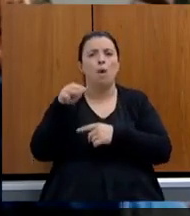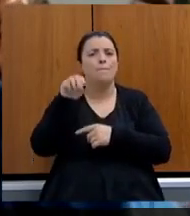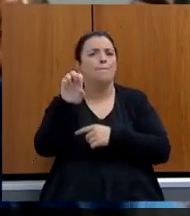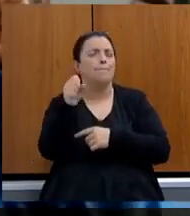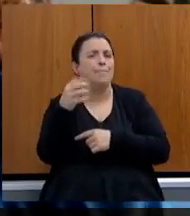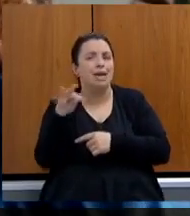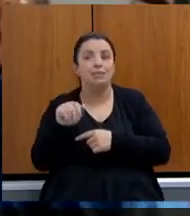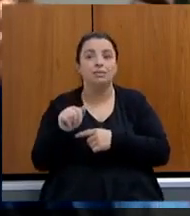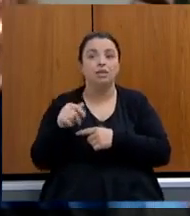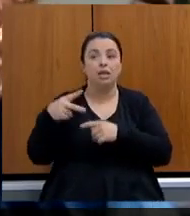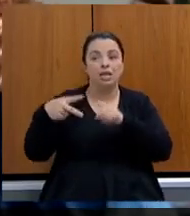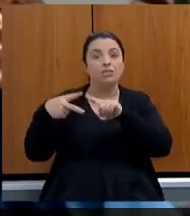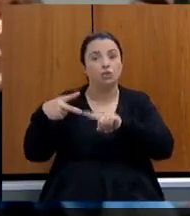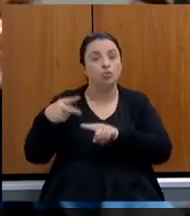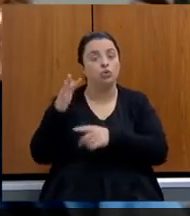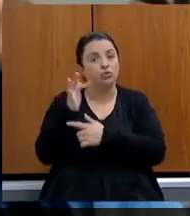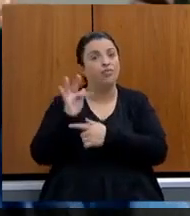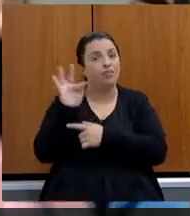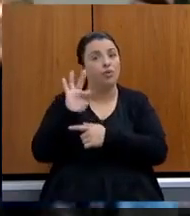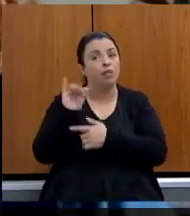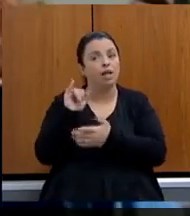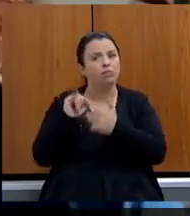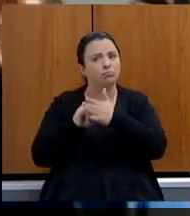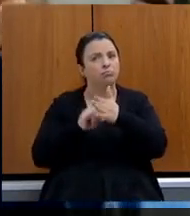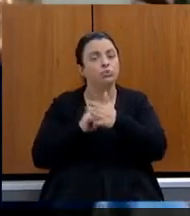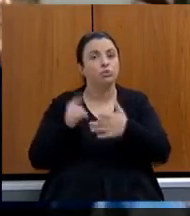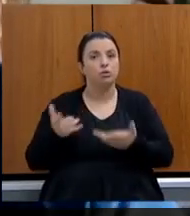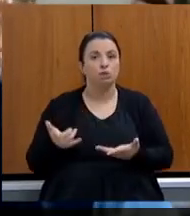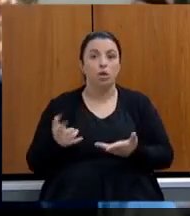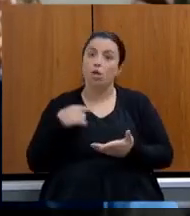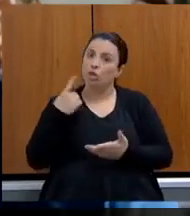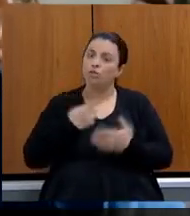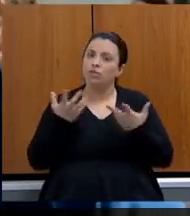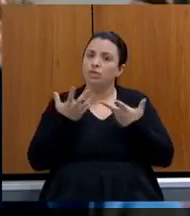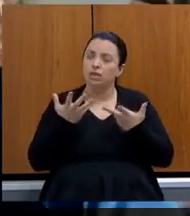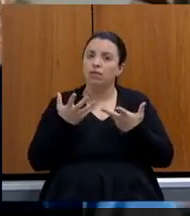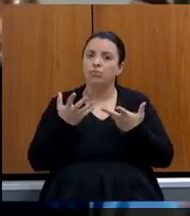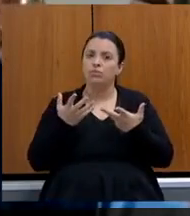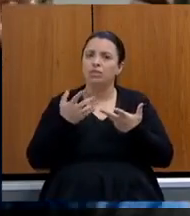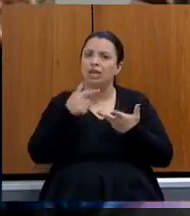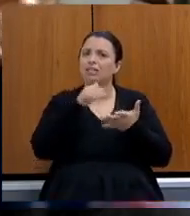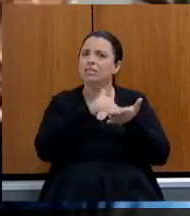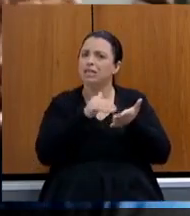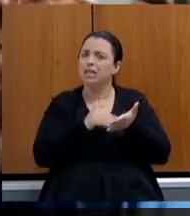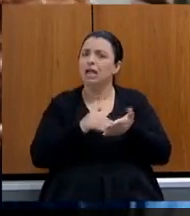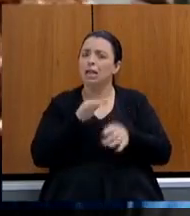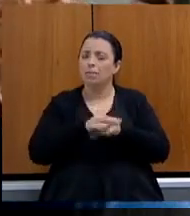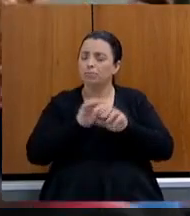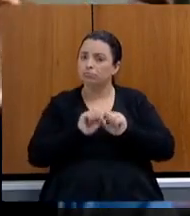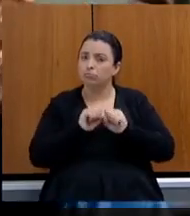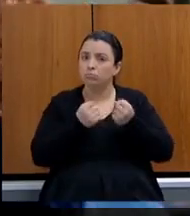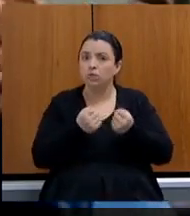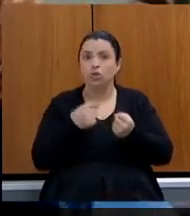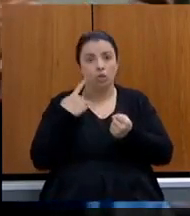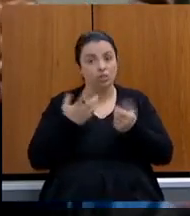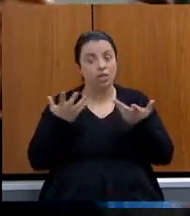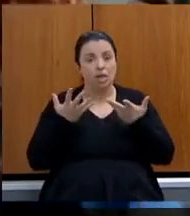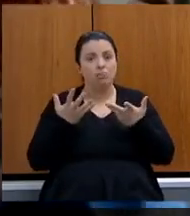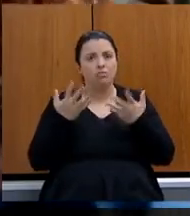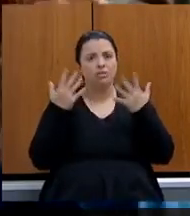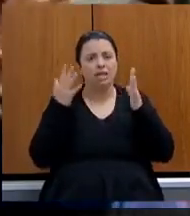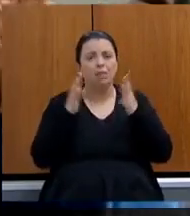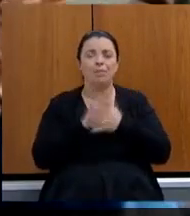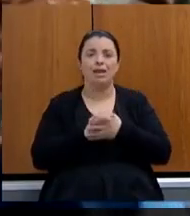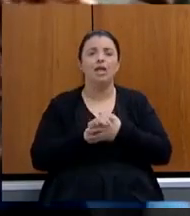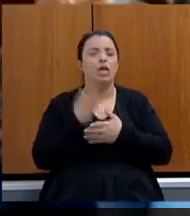duas inscrições e que a gente gostaria de um empenho maior no sentido da gente né querer ter lembrado aqui Oi gente